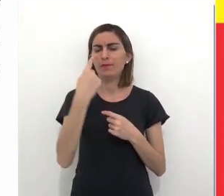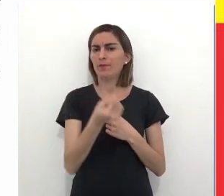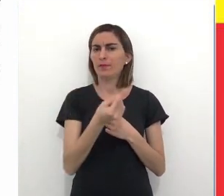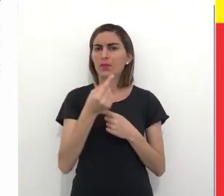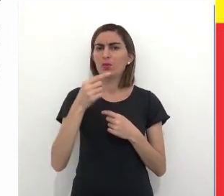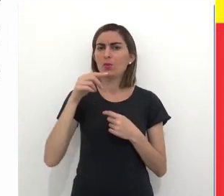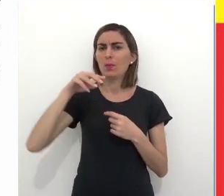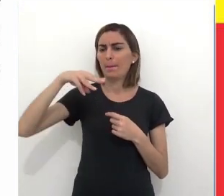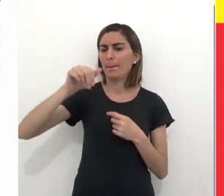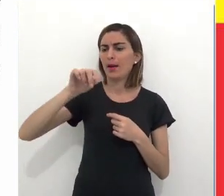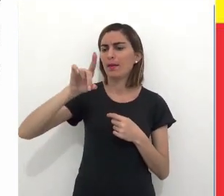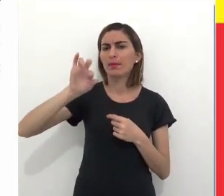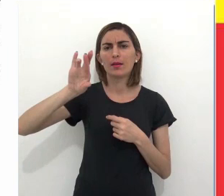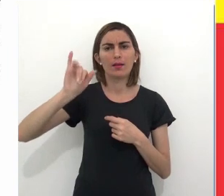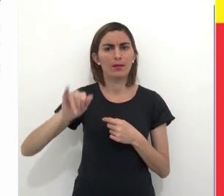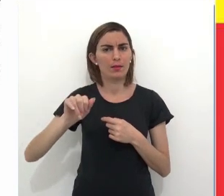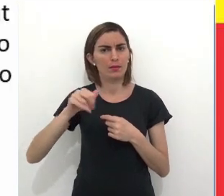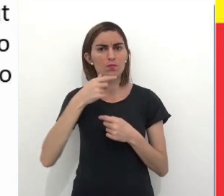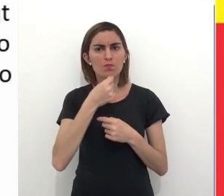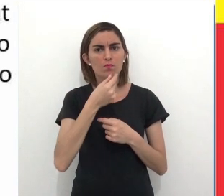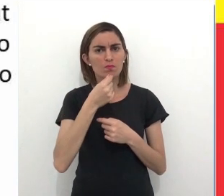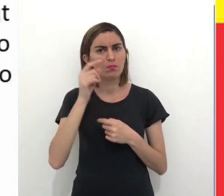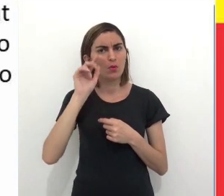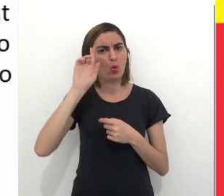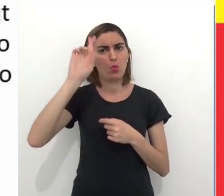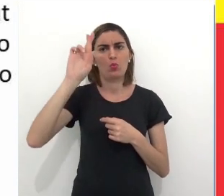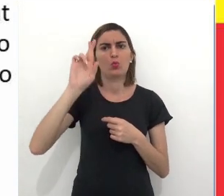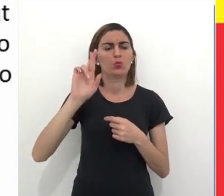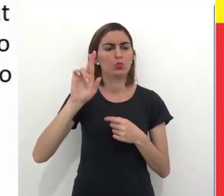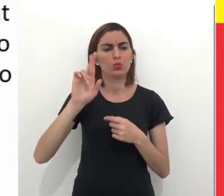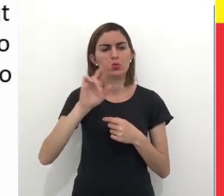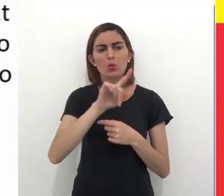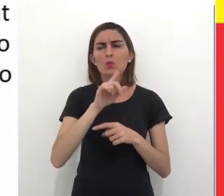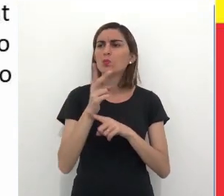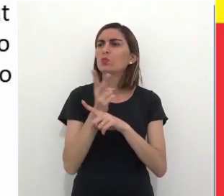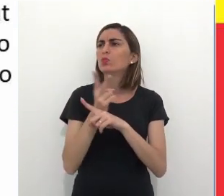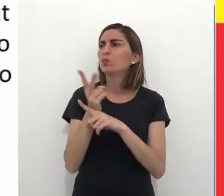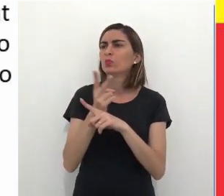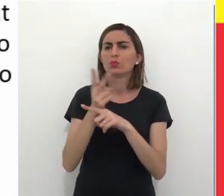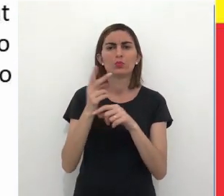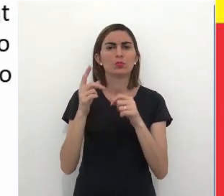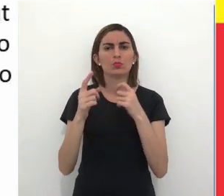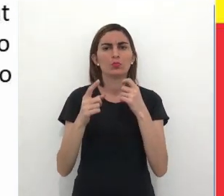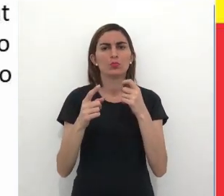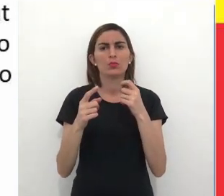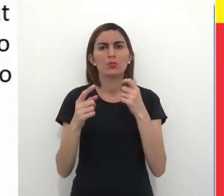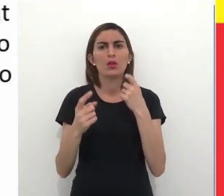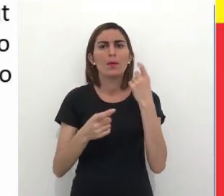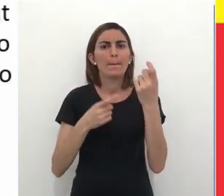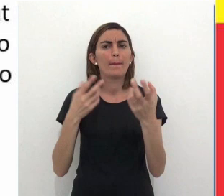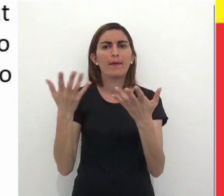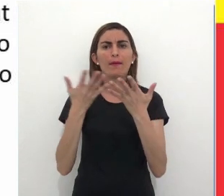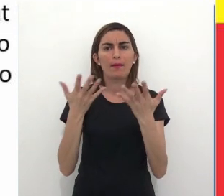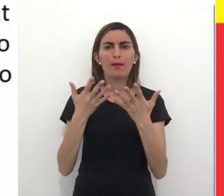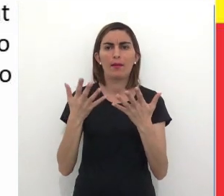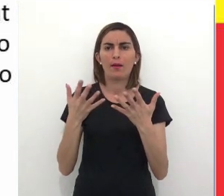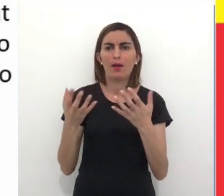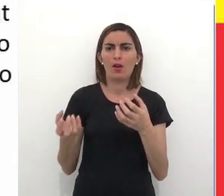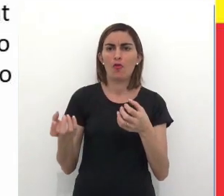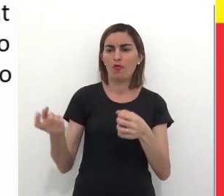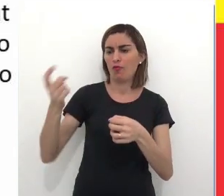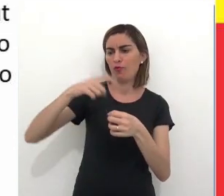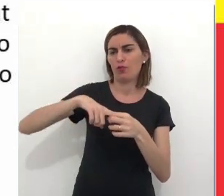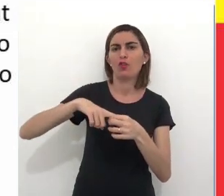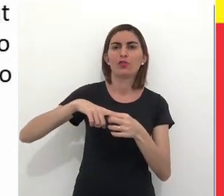de 1832. Então, buscando a restauração do